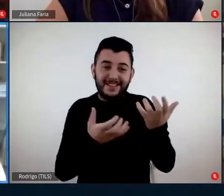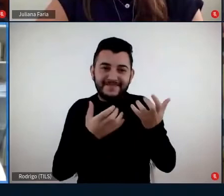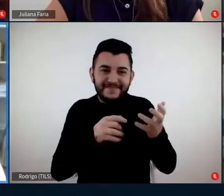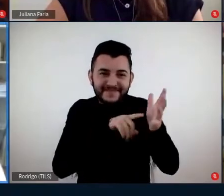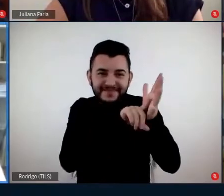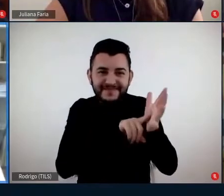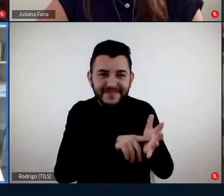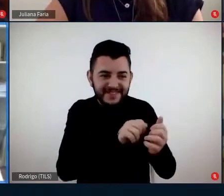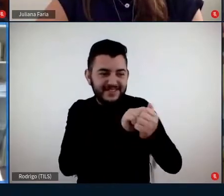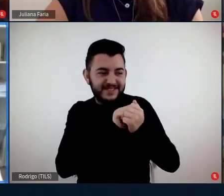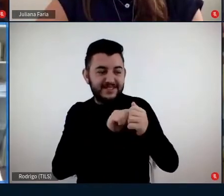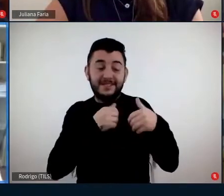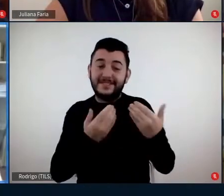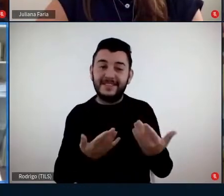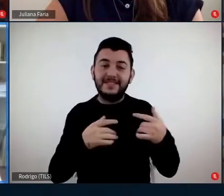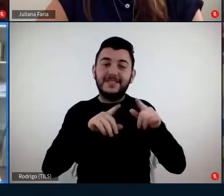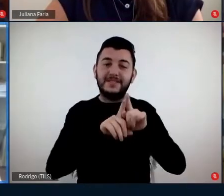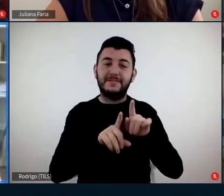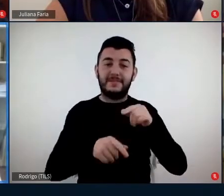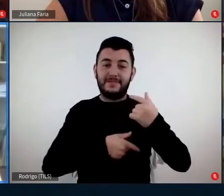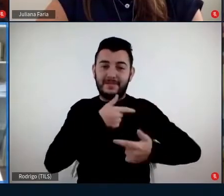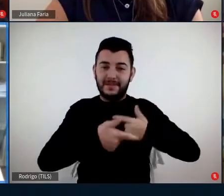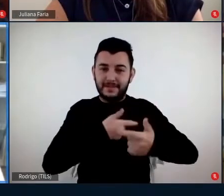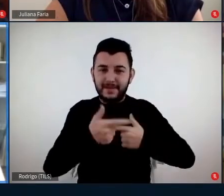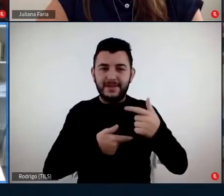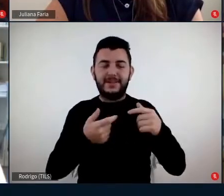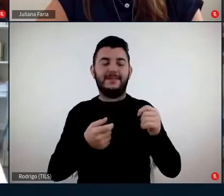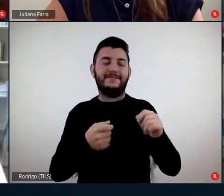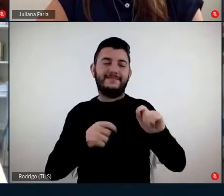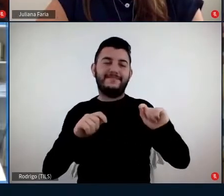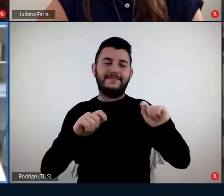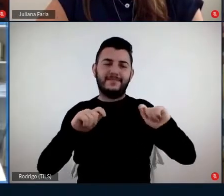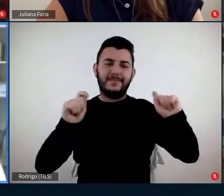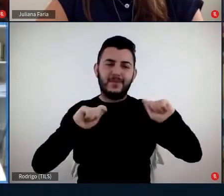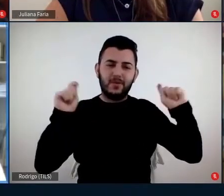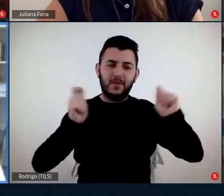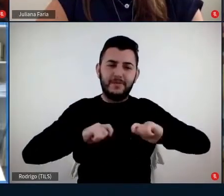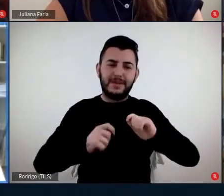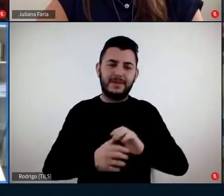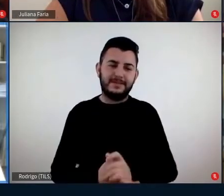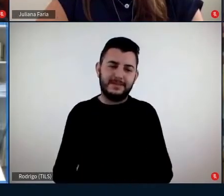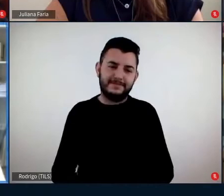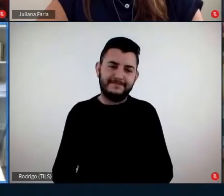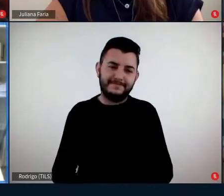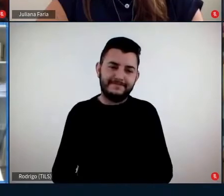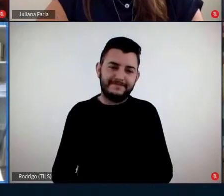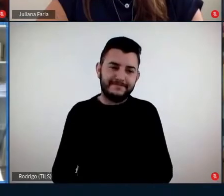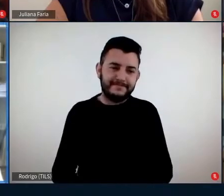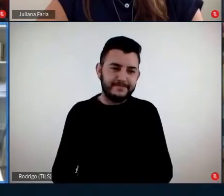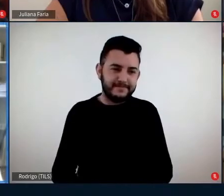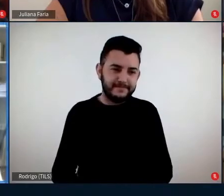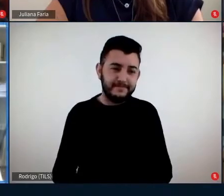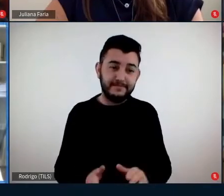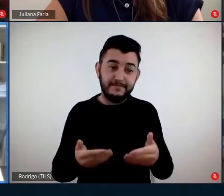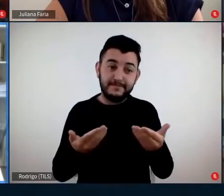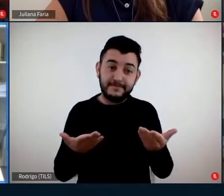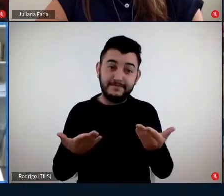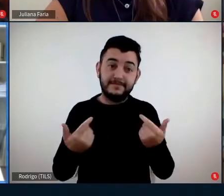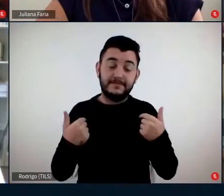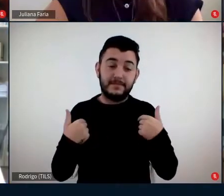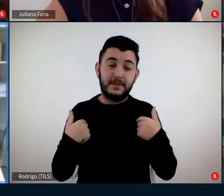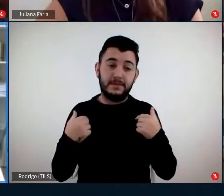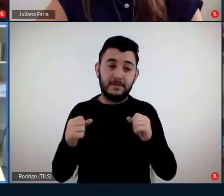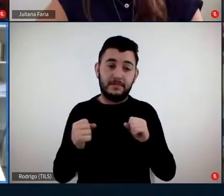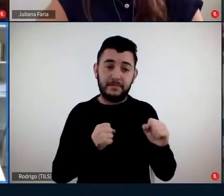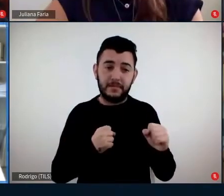como trabalhar isso, né, nas competências. Então, eu posso dizer que, como vocês,